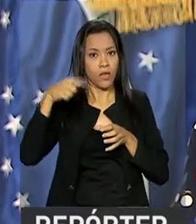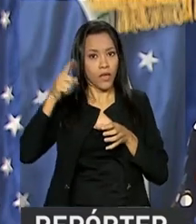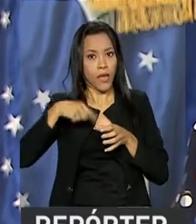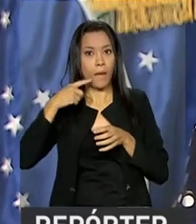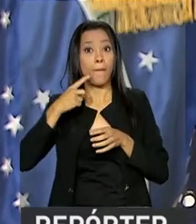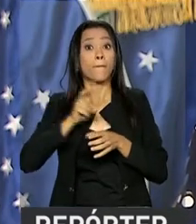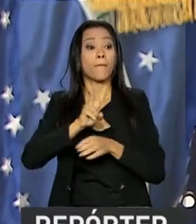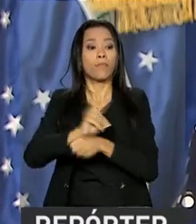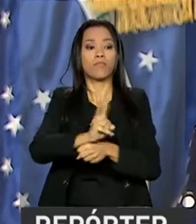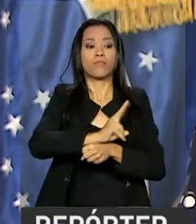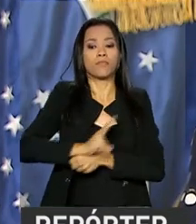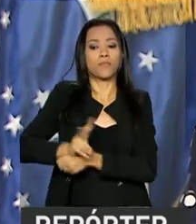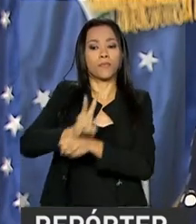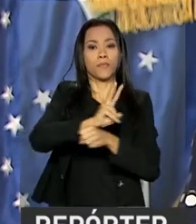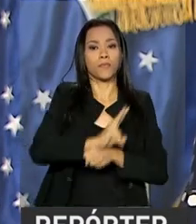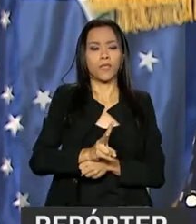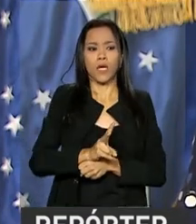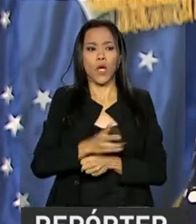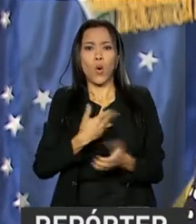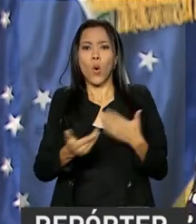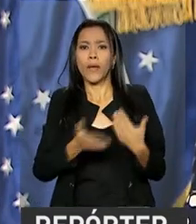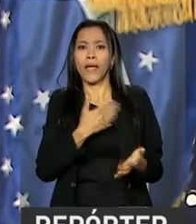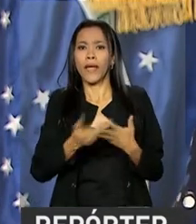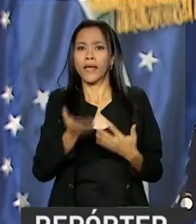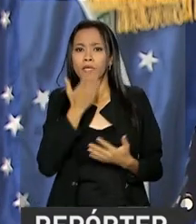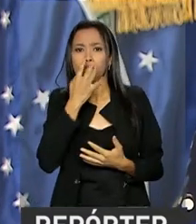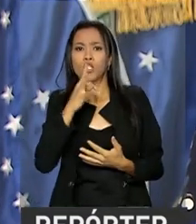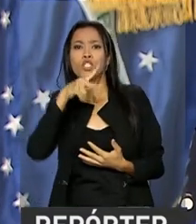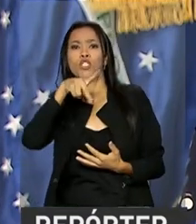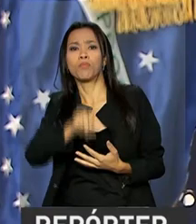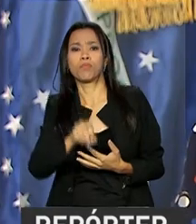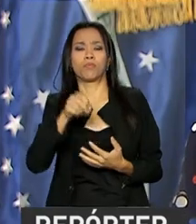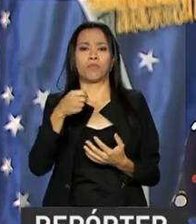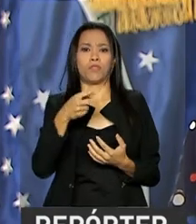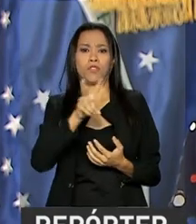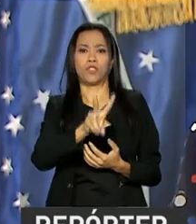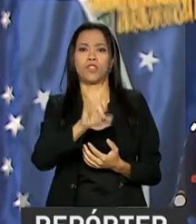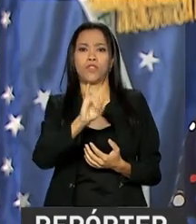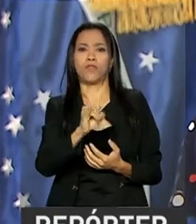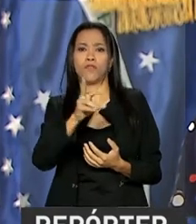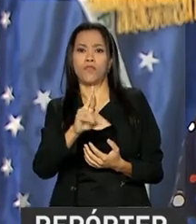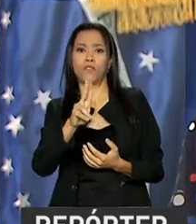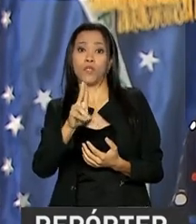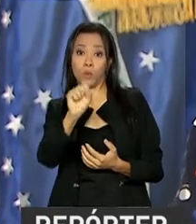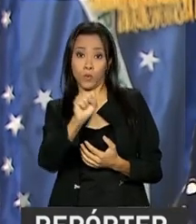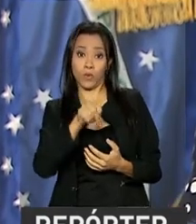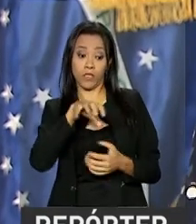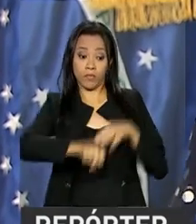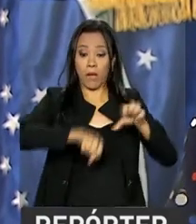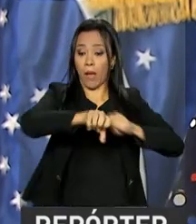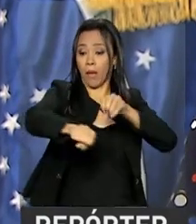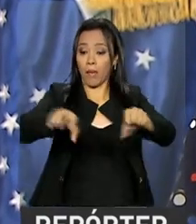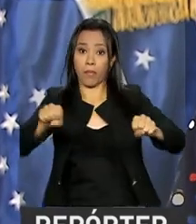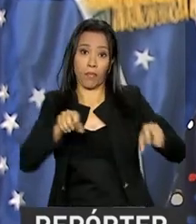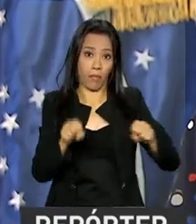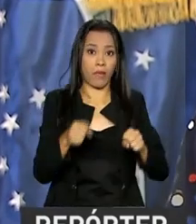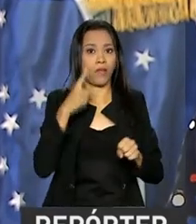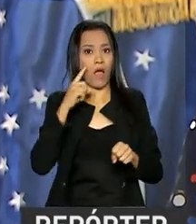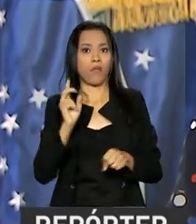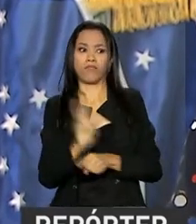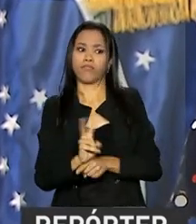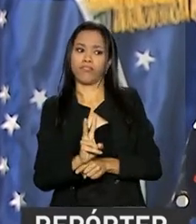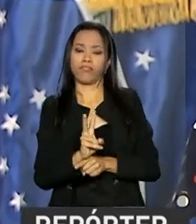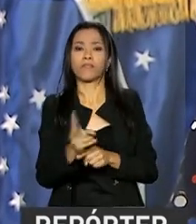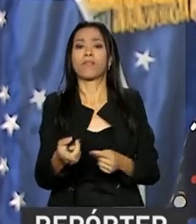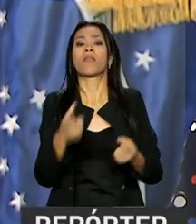monitorar todos os tipos de vírus que possam estar entrando na nossa rede ea gente fazer um contra ataque decisivo nós